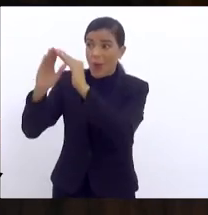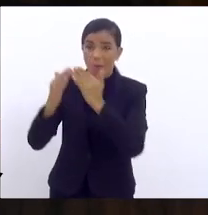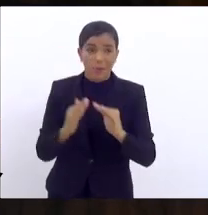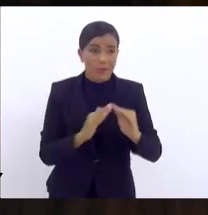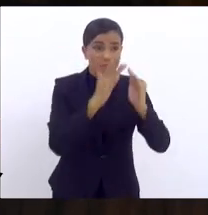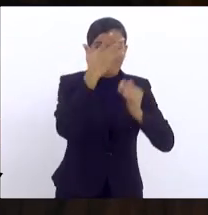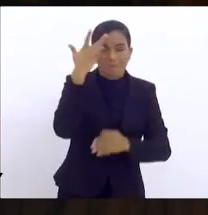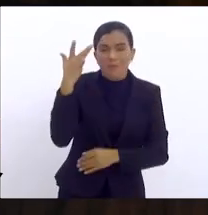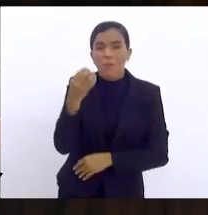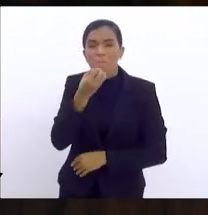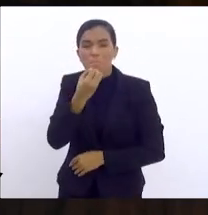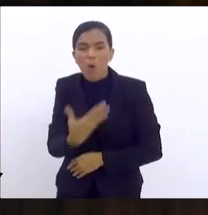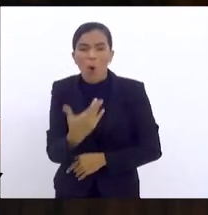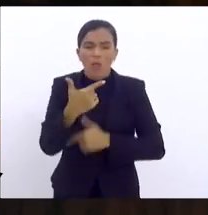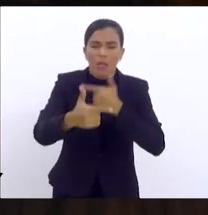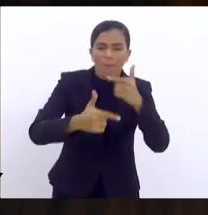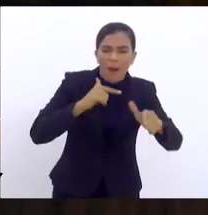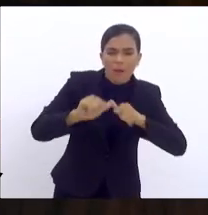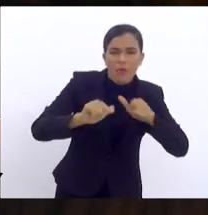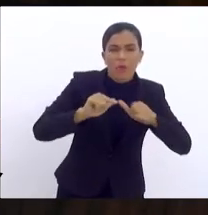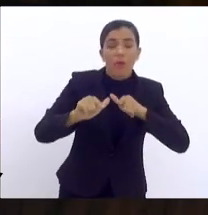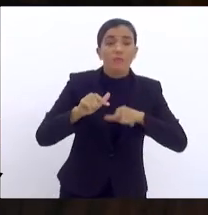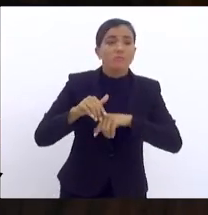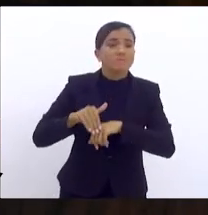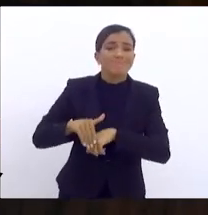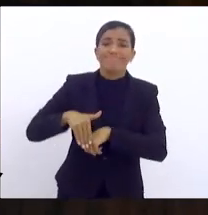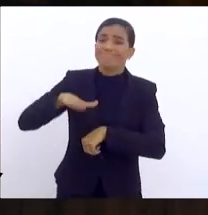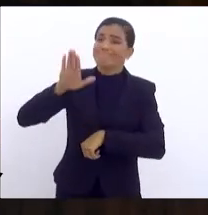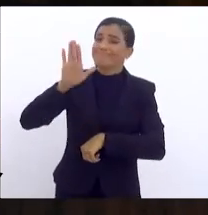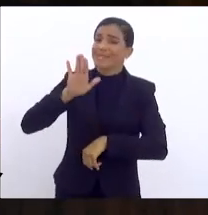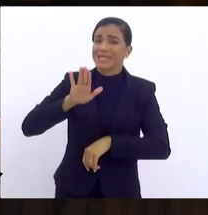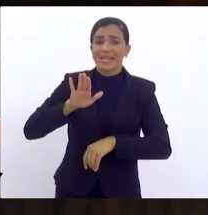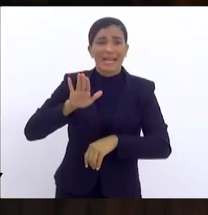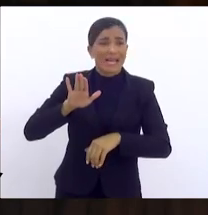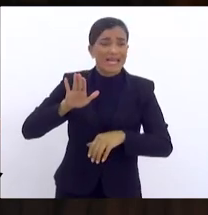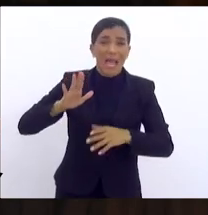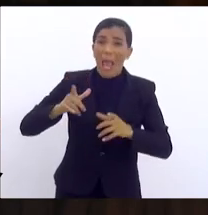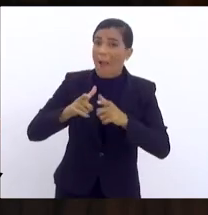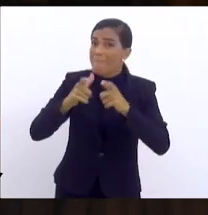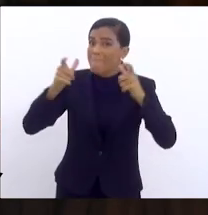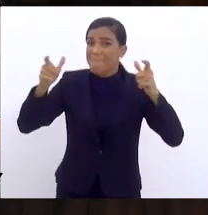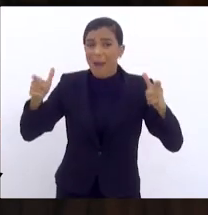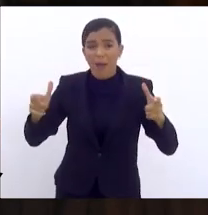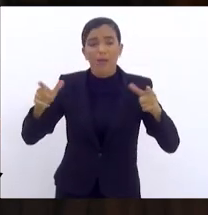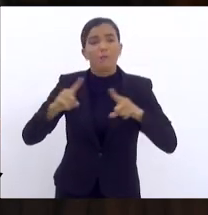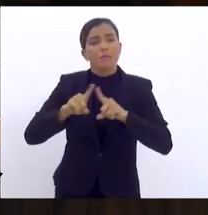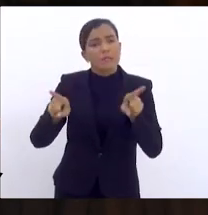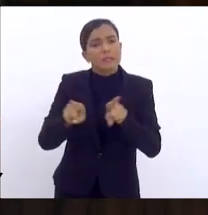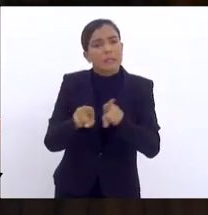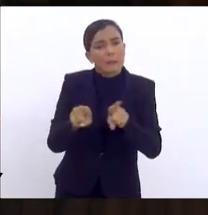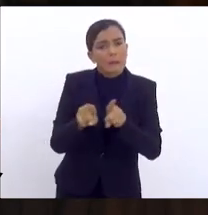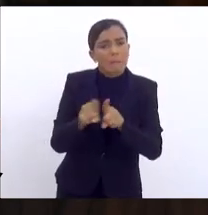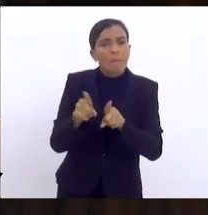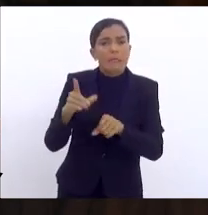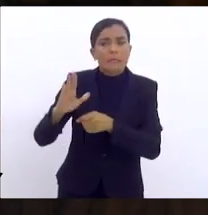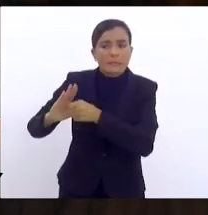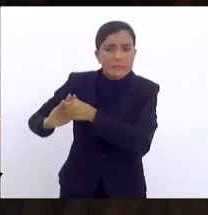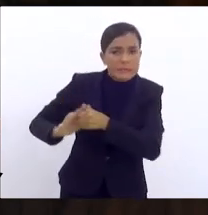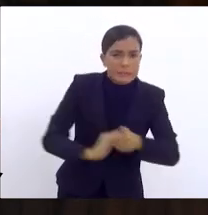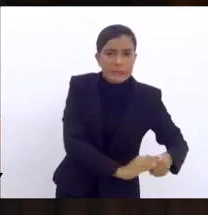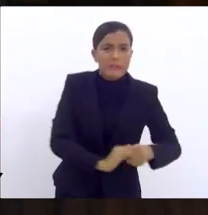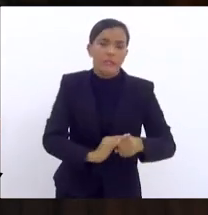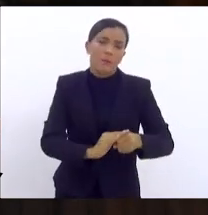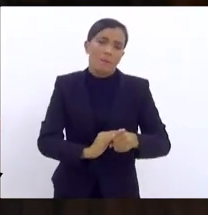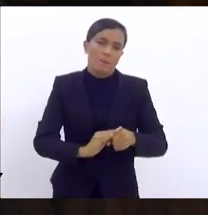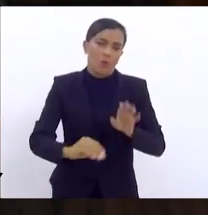as pessoas honesta as pessoas trabalhadoras são maioria esmagadora mas também vivem subjugadas por